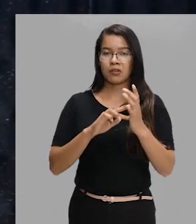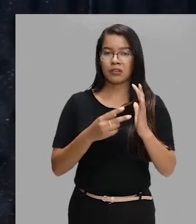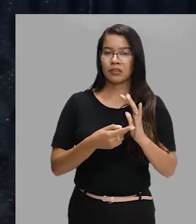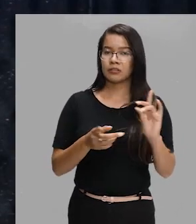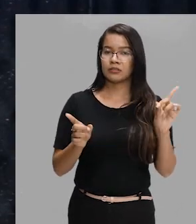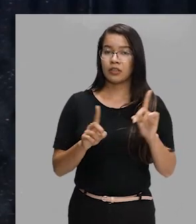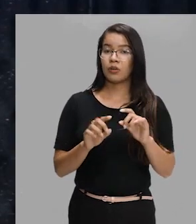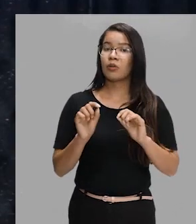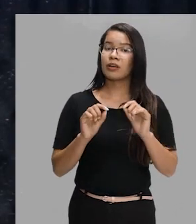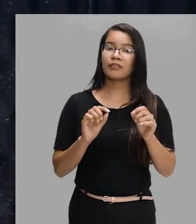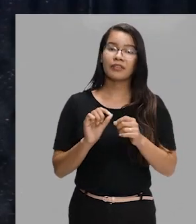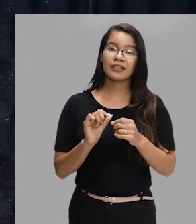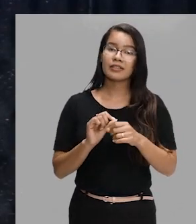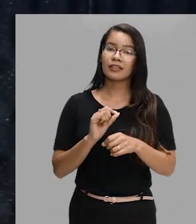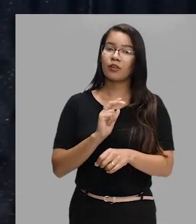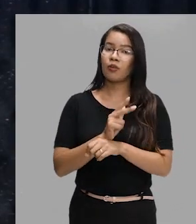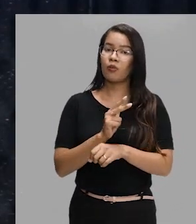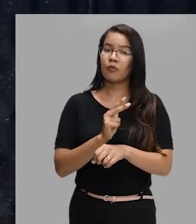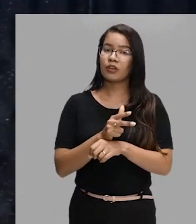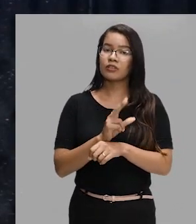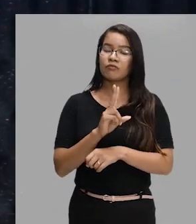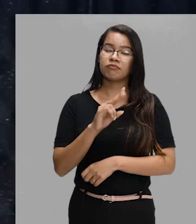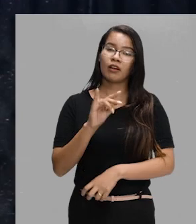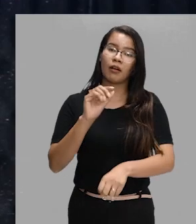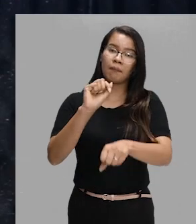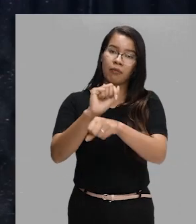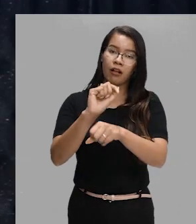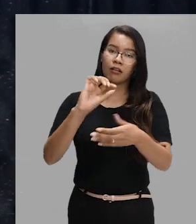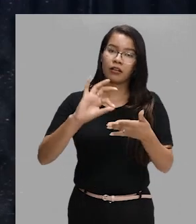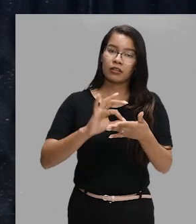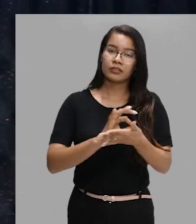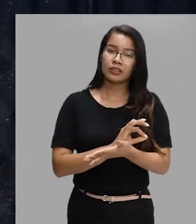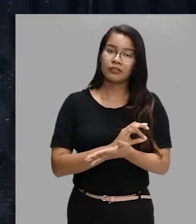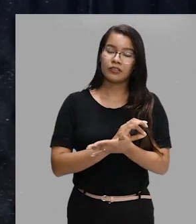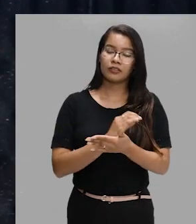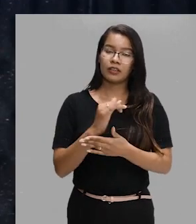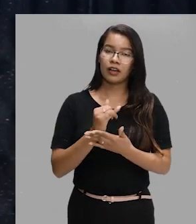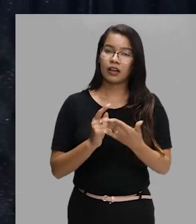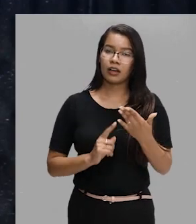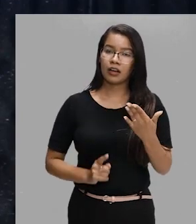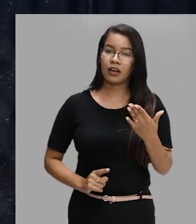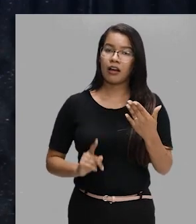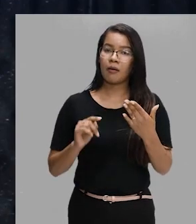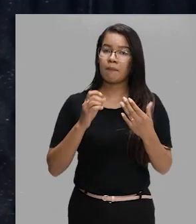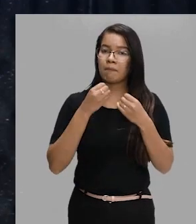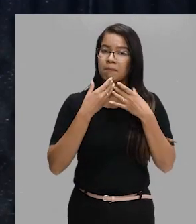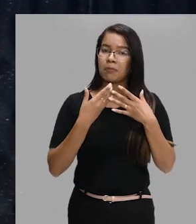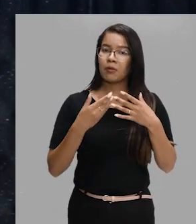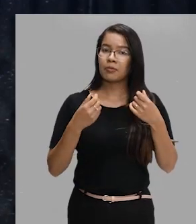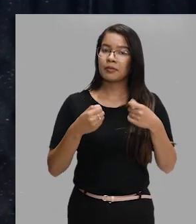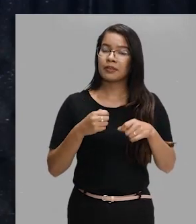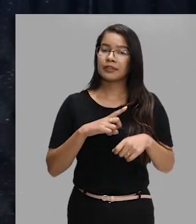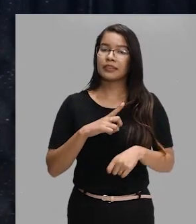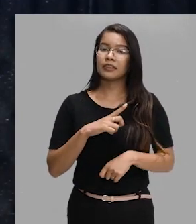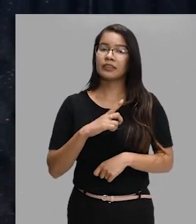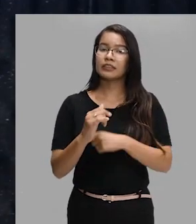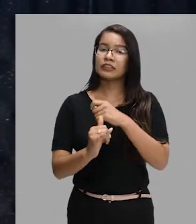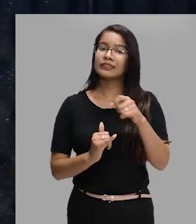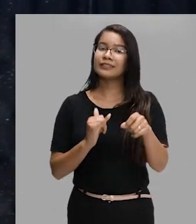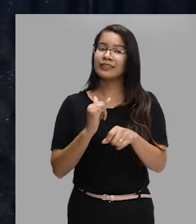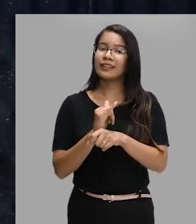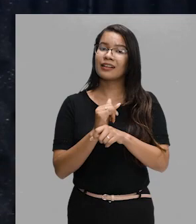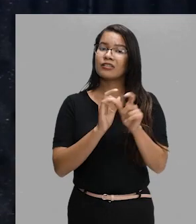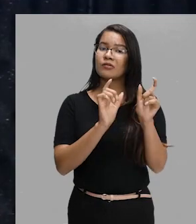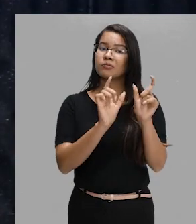dá uma pausa no seu vídeo, ou então você escreve no caderno. É muito importante ter um dicionário ao lado. E a